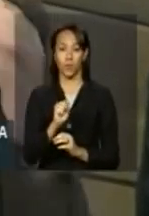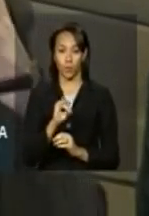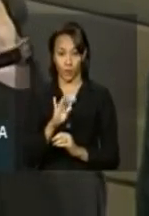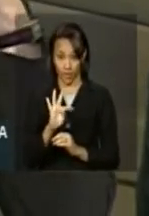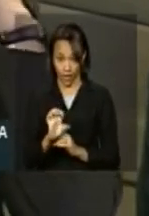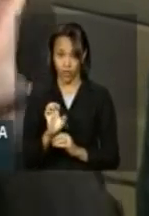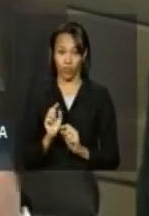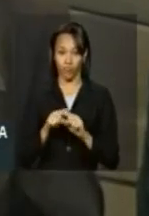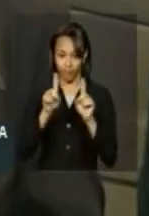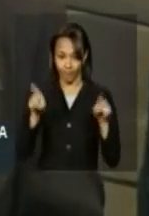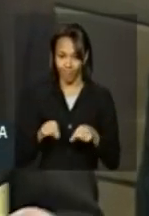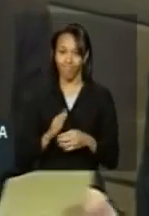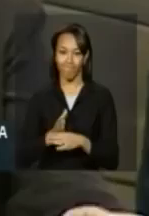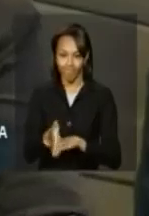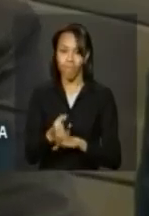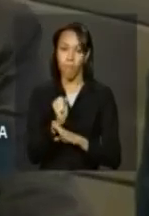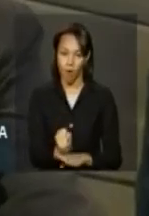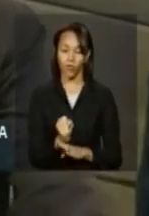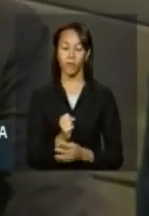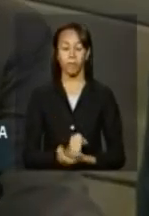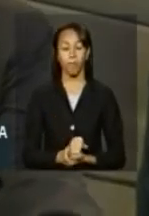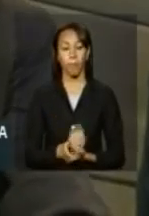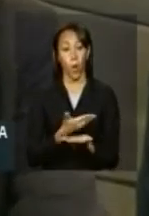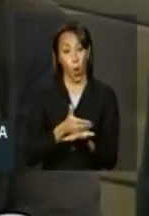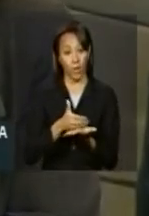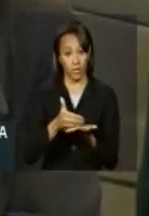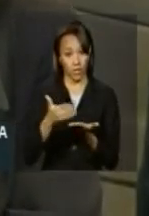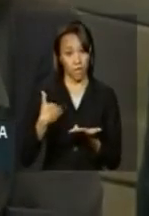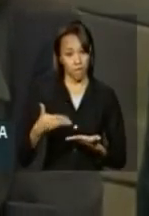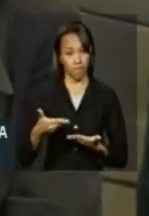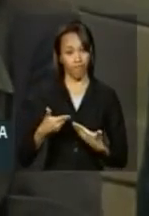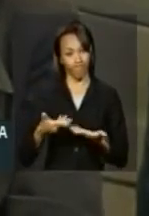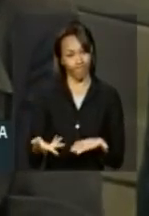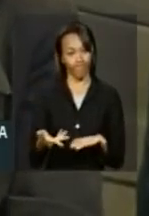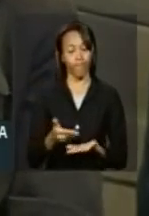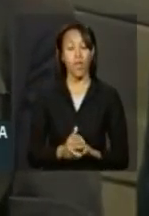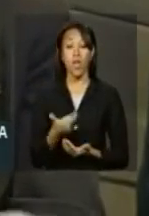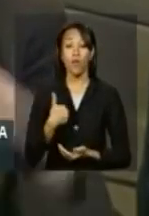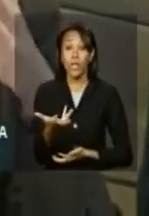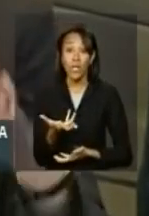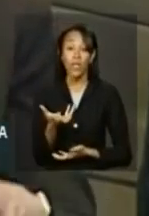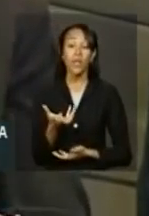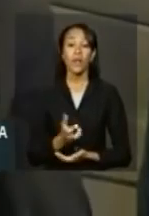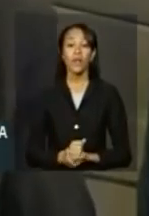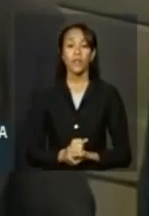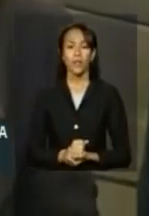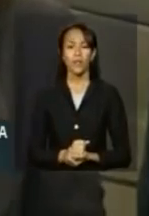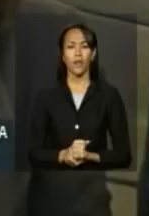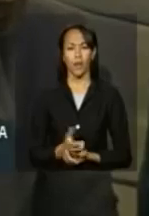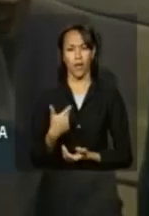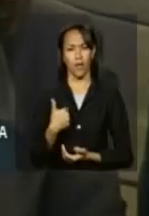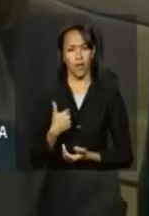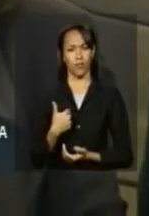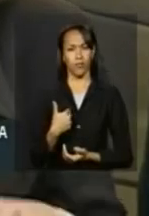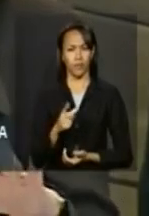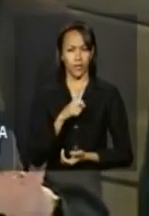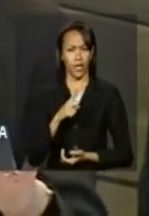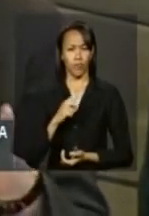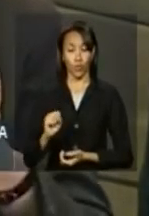no hot site. Então, começando aqui a minha apresentação, eu considero que nós temos